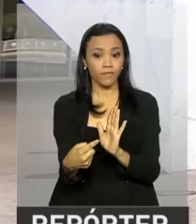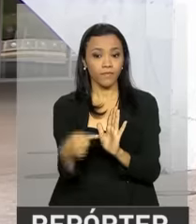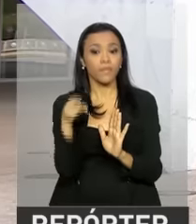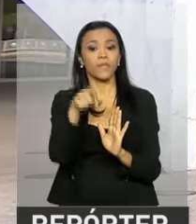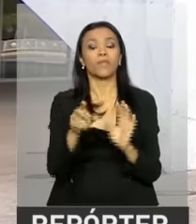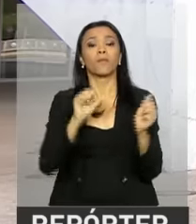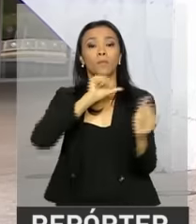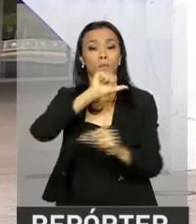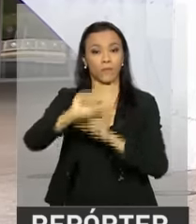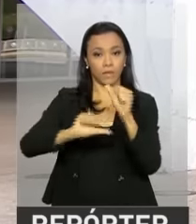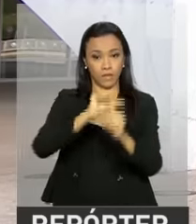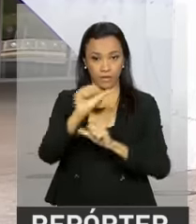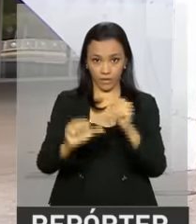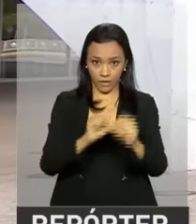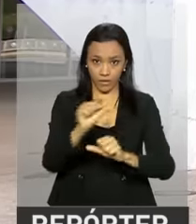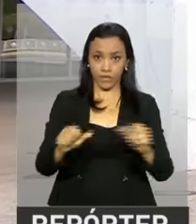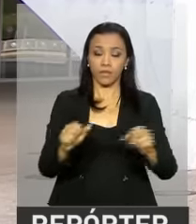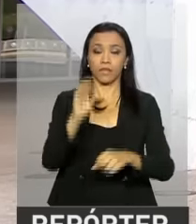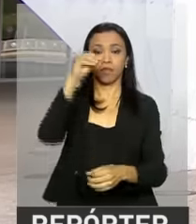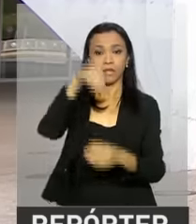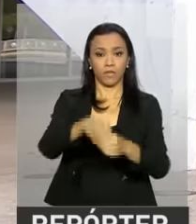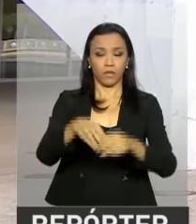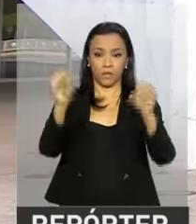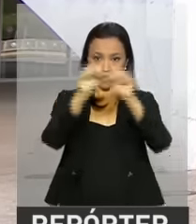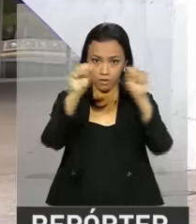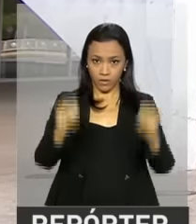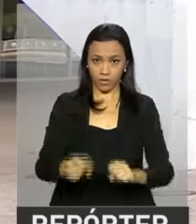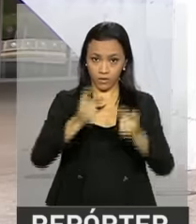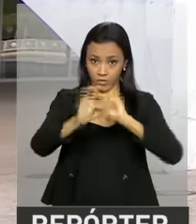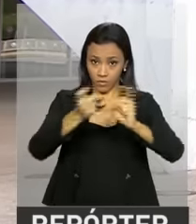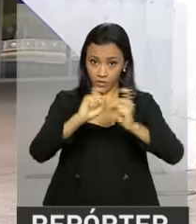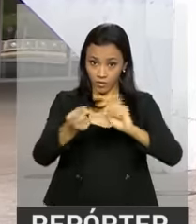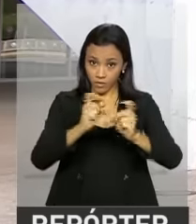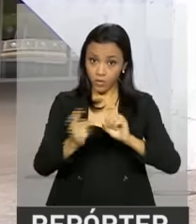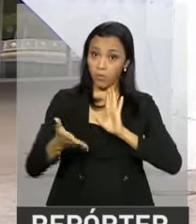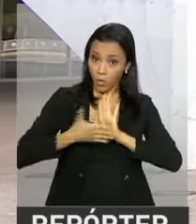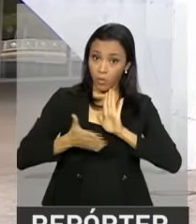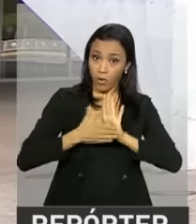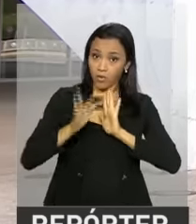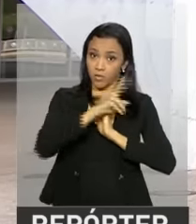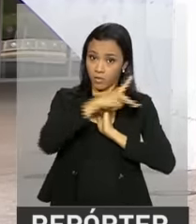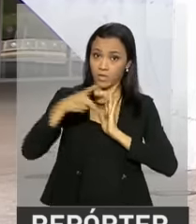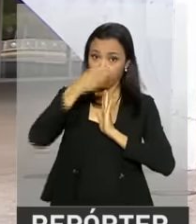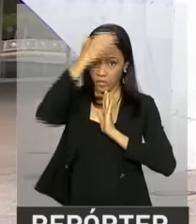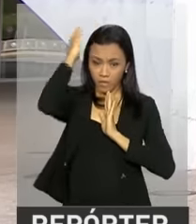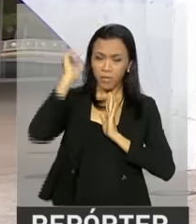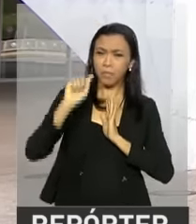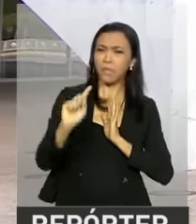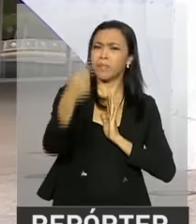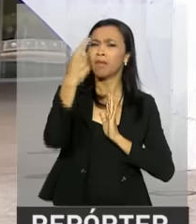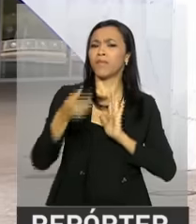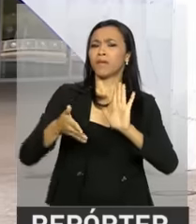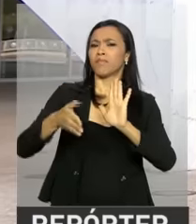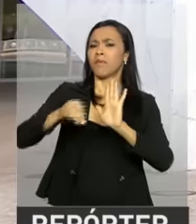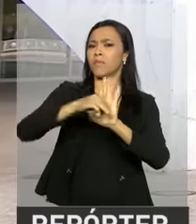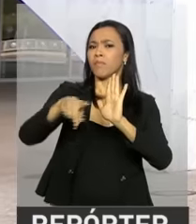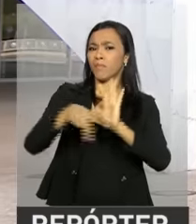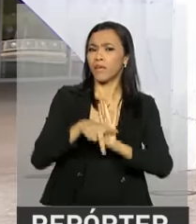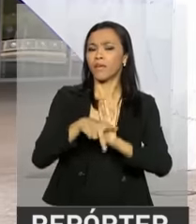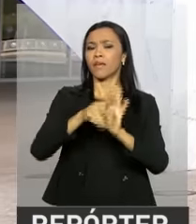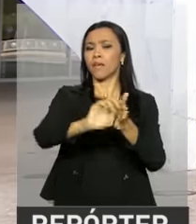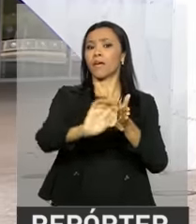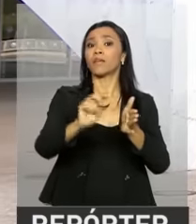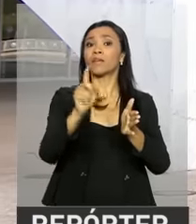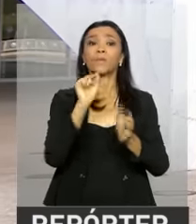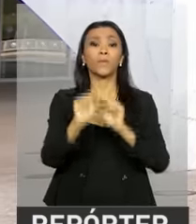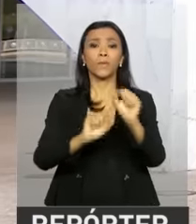administrativa proposta pelo presidente em exercício Michel Temer essa foi aquela primeira medida assinada pelo presidente e que prevê aí a